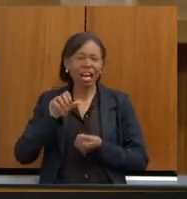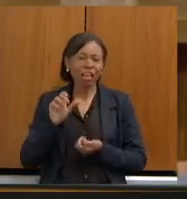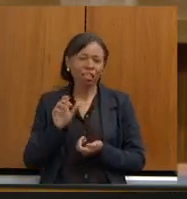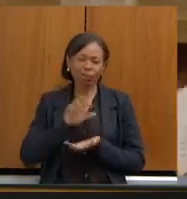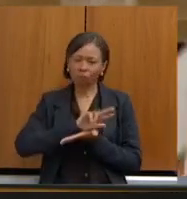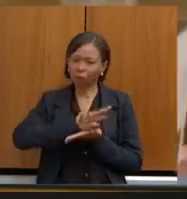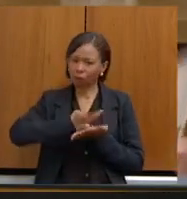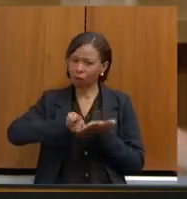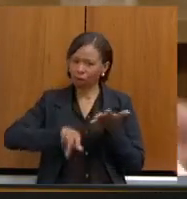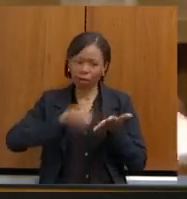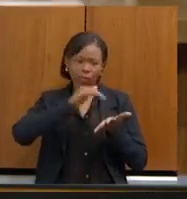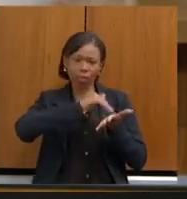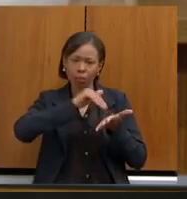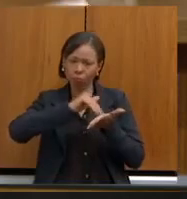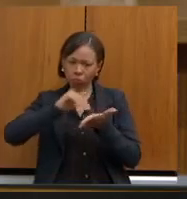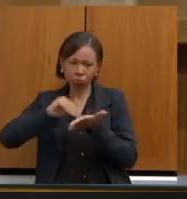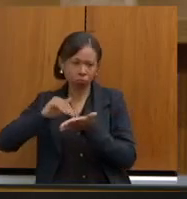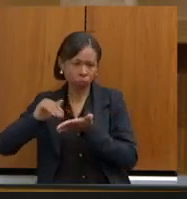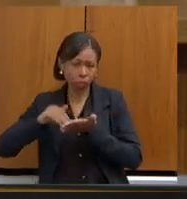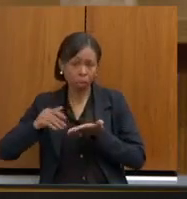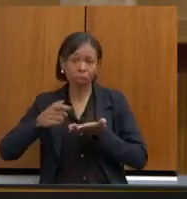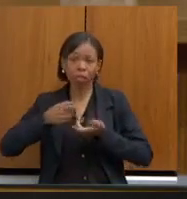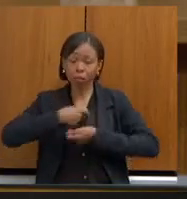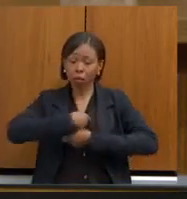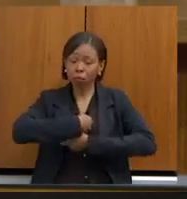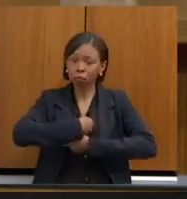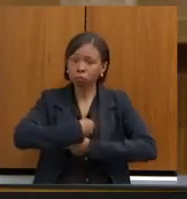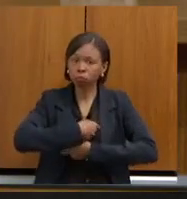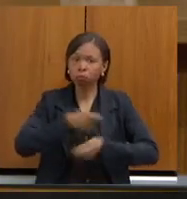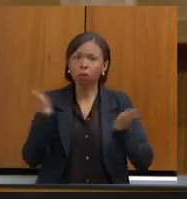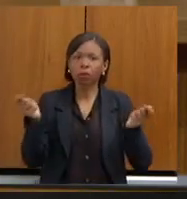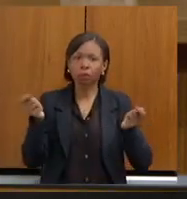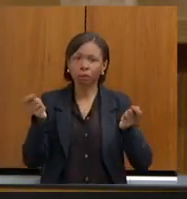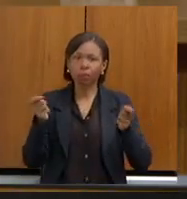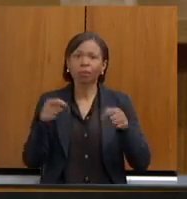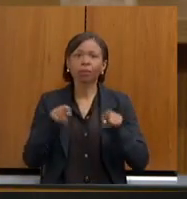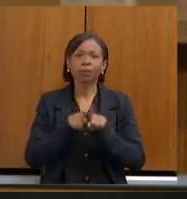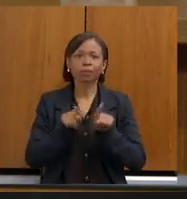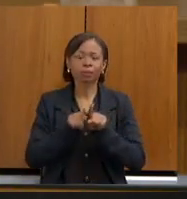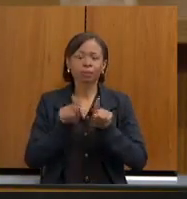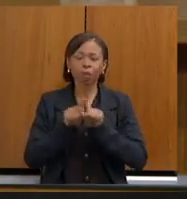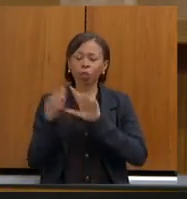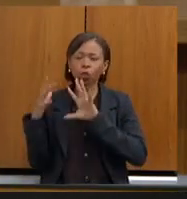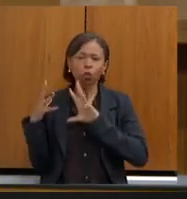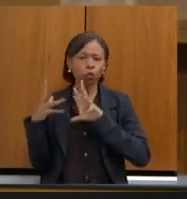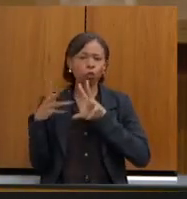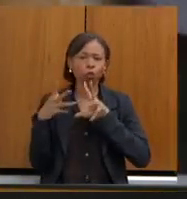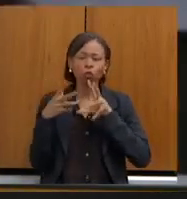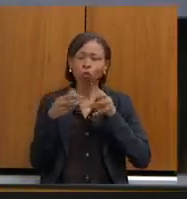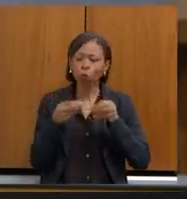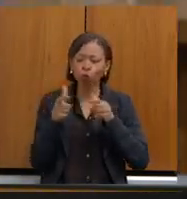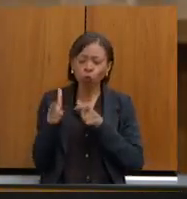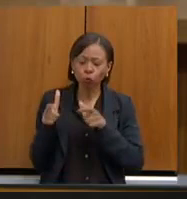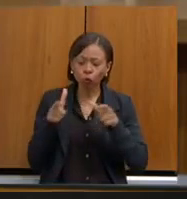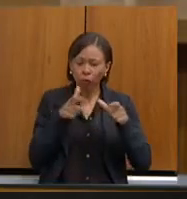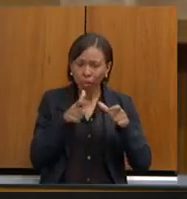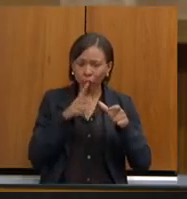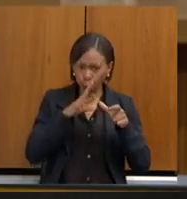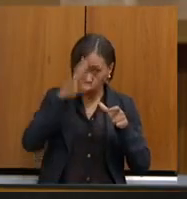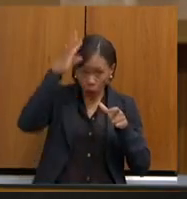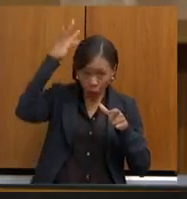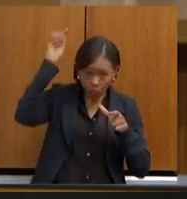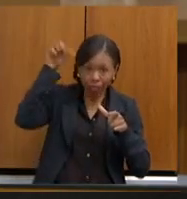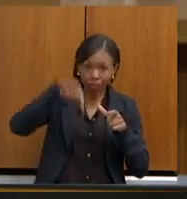sejusp Seplag excesso e distribuídos também para todas as nossas frações no estado pode